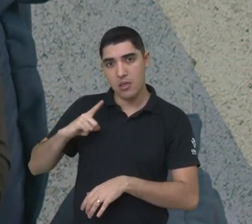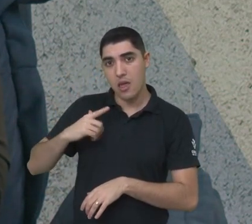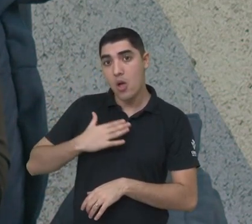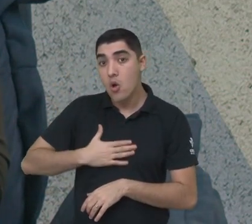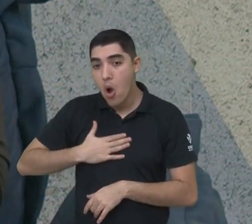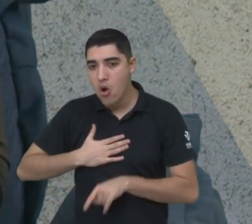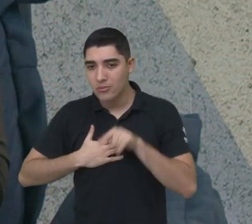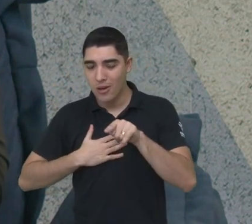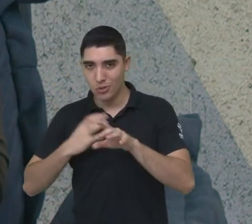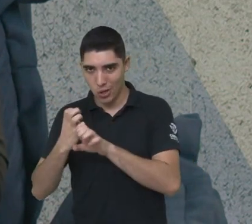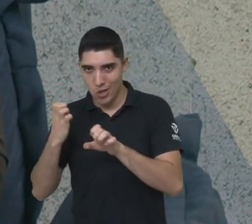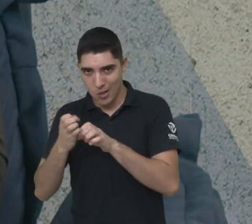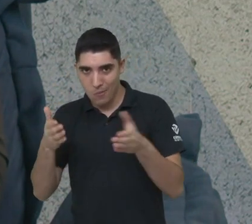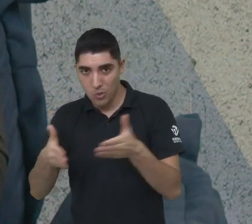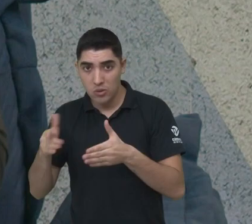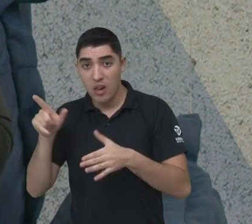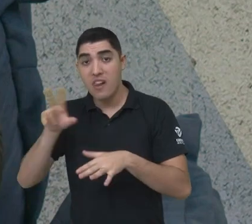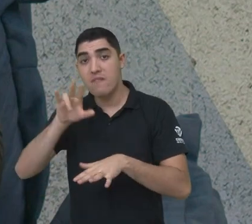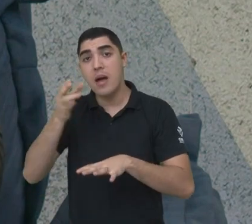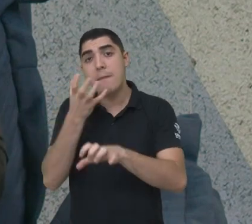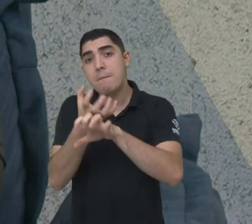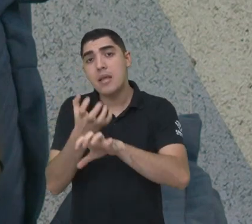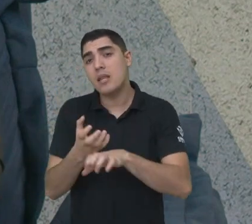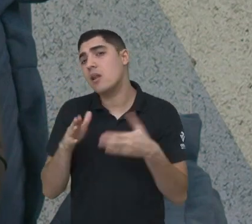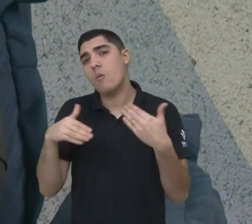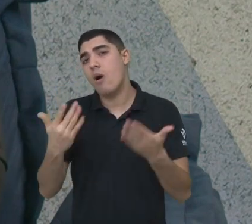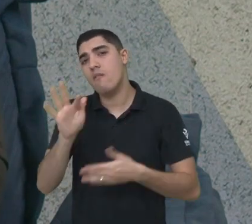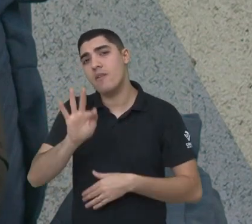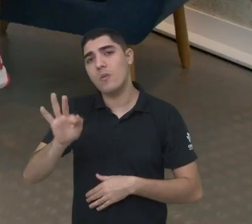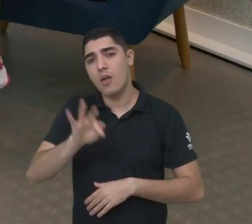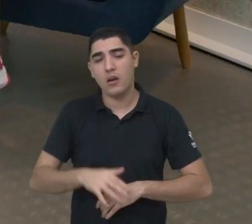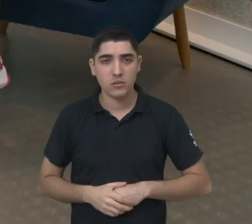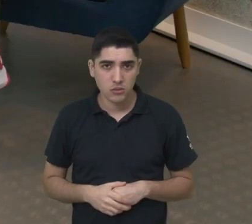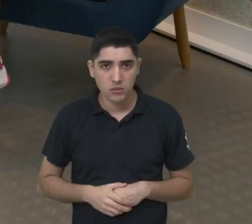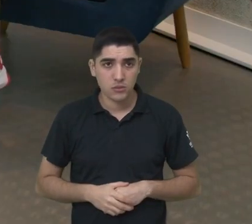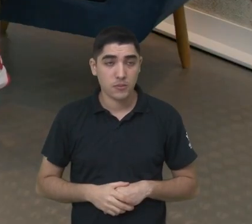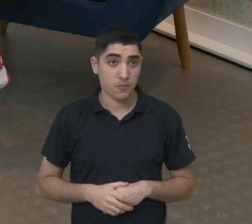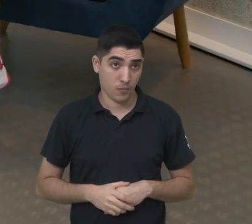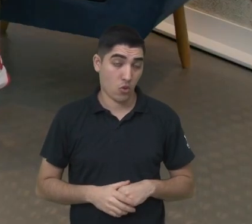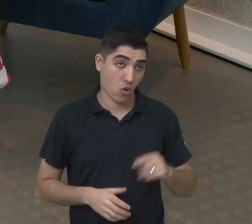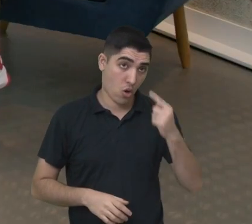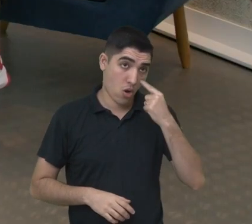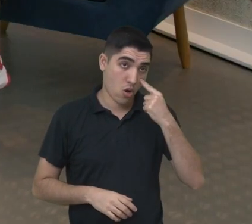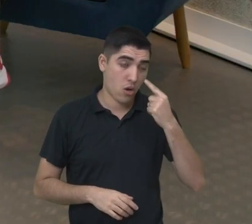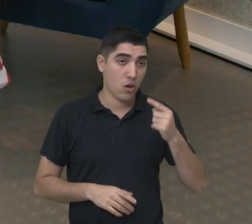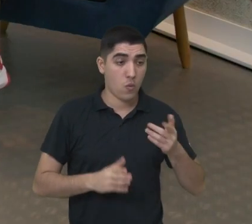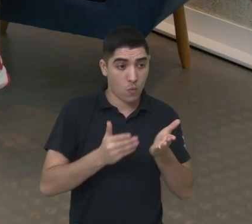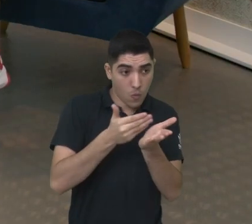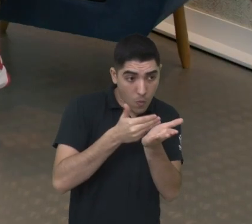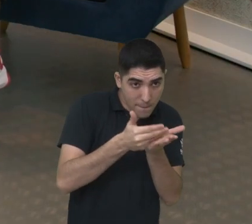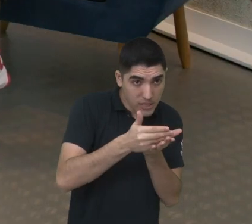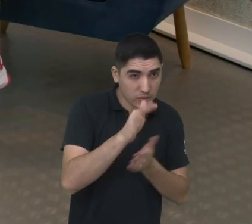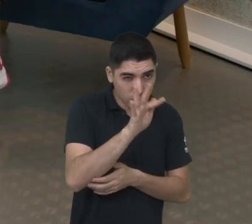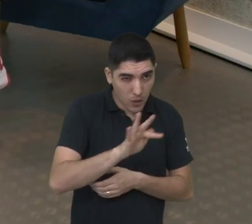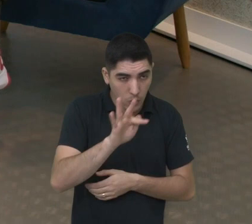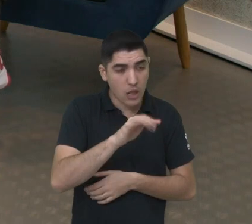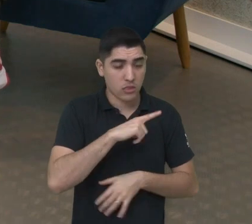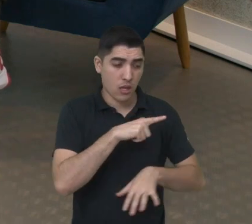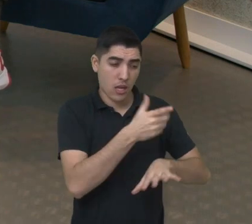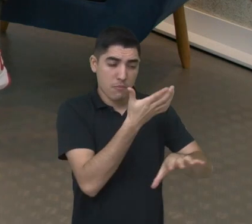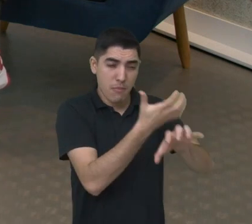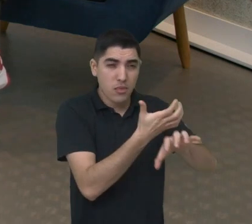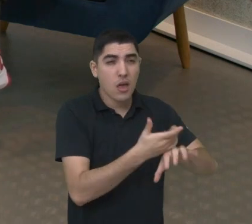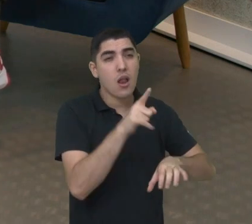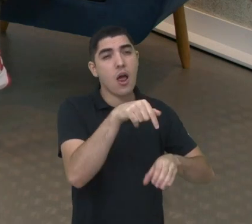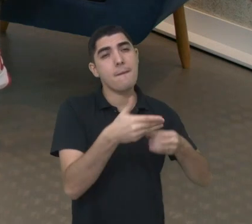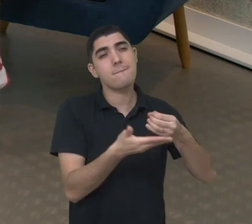né, por essa engenharia, ela vai cursar? Então, Adriane, nós temos assim, né, nos primeiros semestres são disciplinas mais